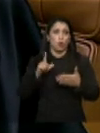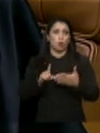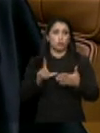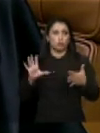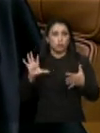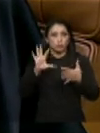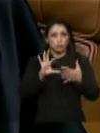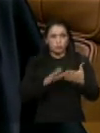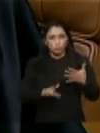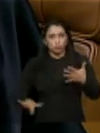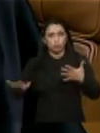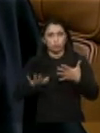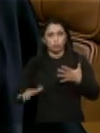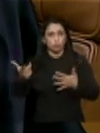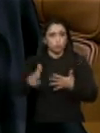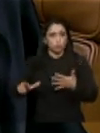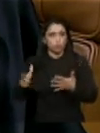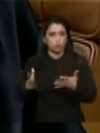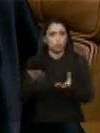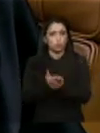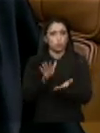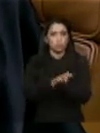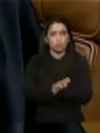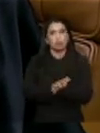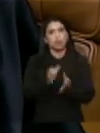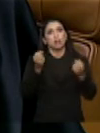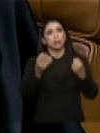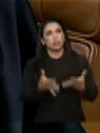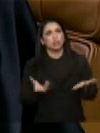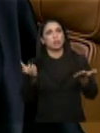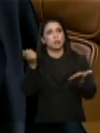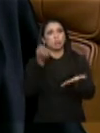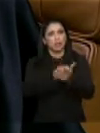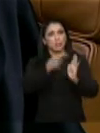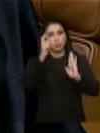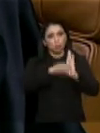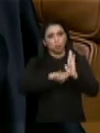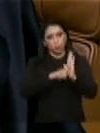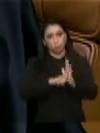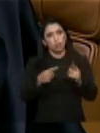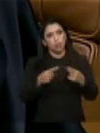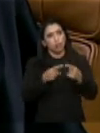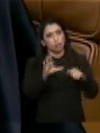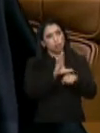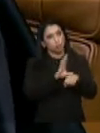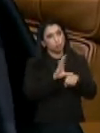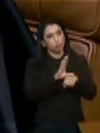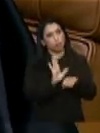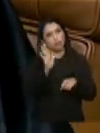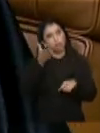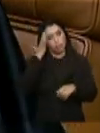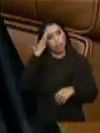que vai dizer que aquele tributo é constitucional, ele, no dia seguinte, ele já sabe que terá que recolher.